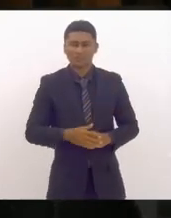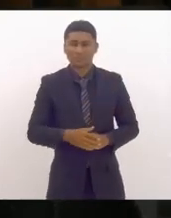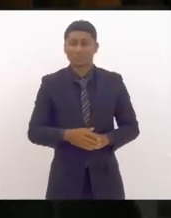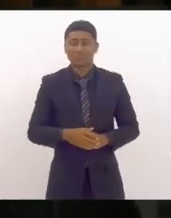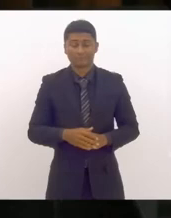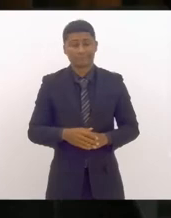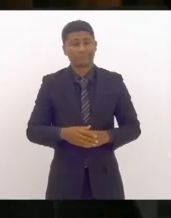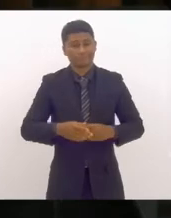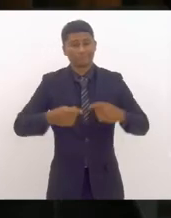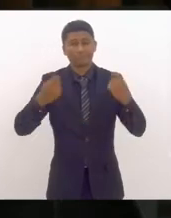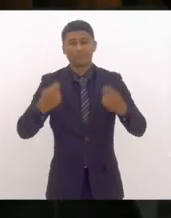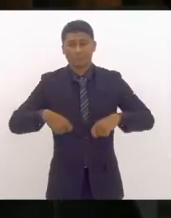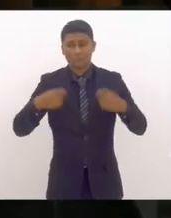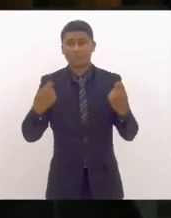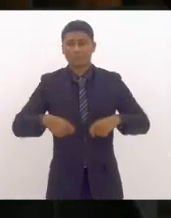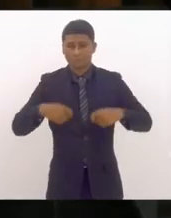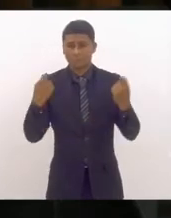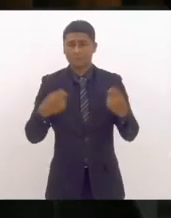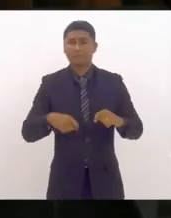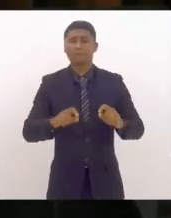precisa